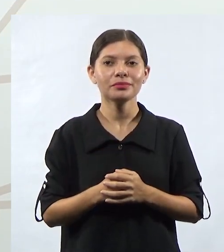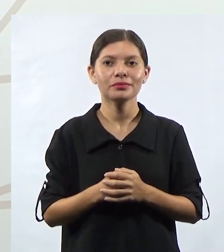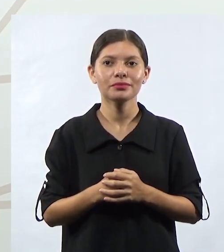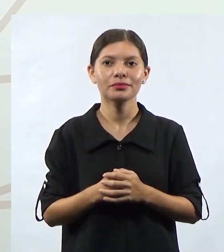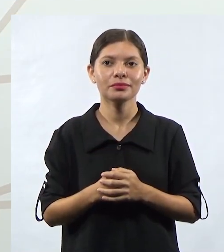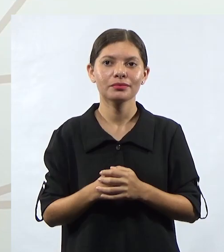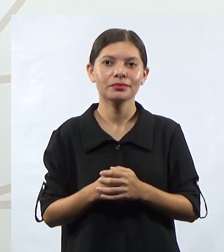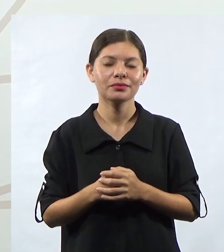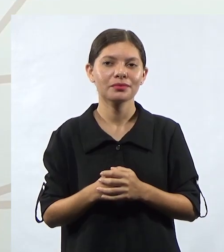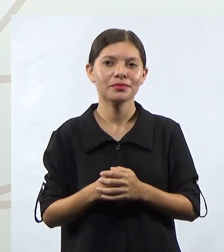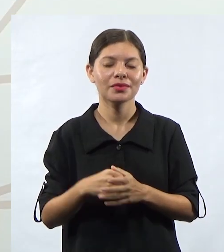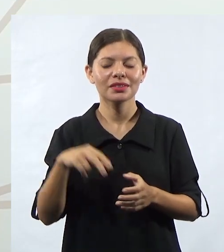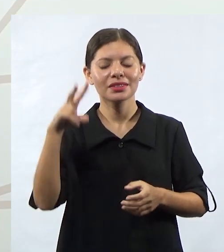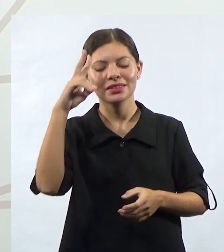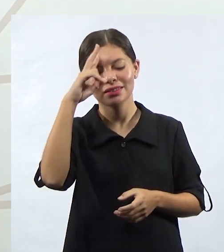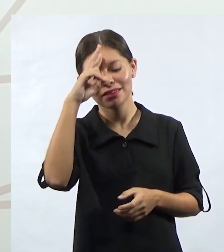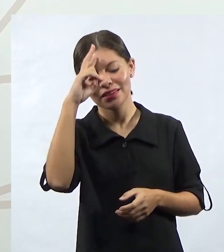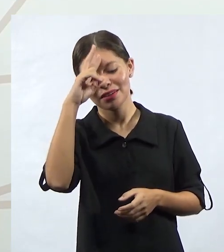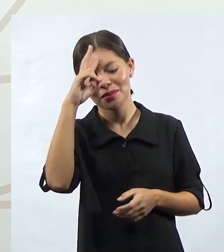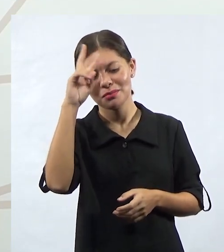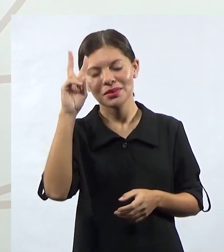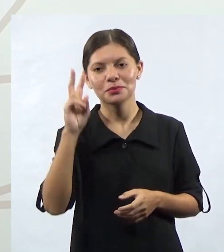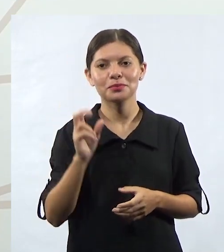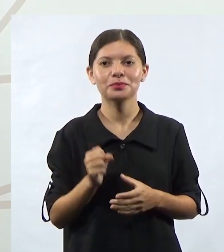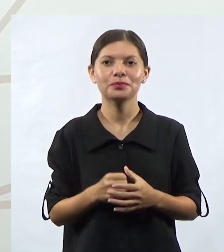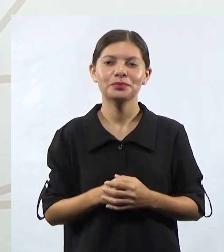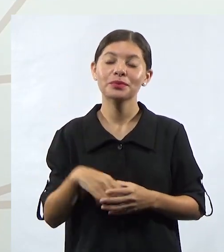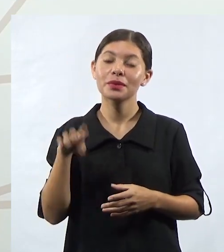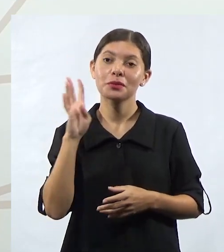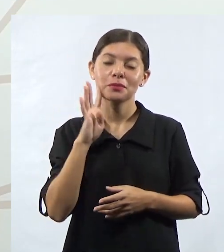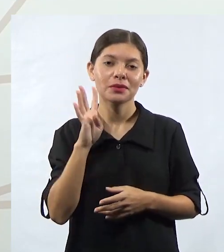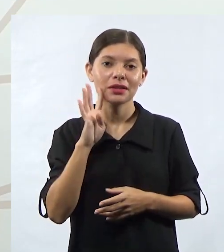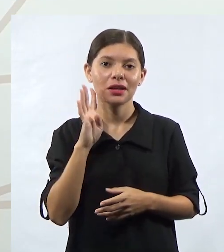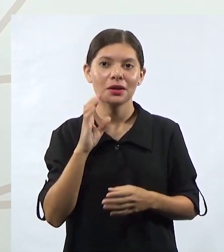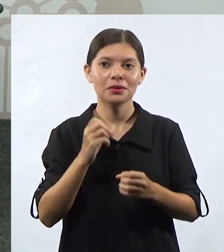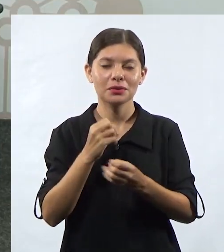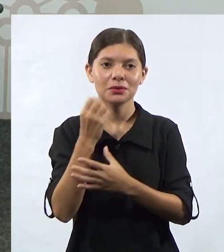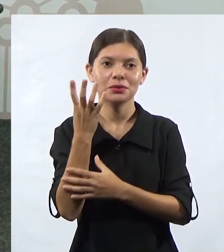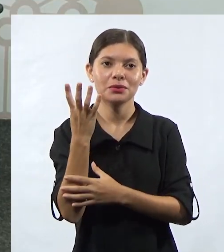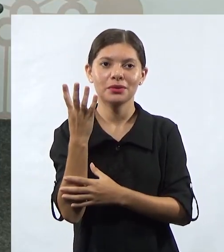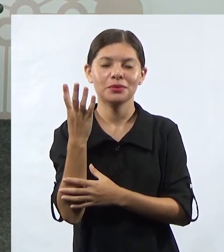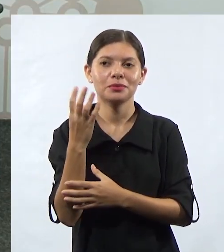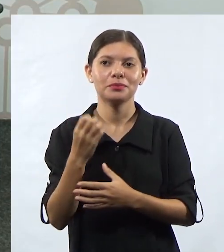aquele filme quando a gente passa assim por cima. Eu acho bem legal essas construções, professora.